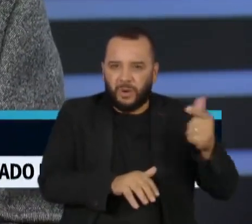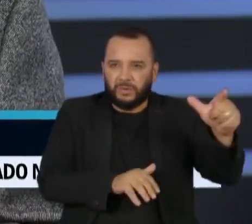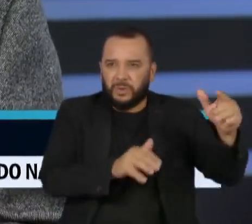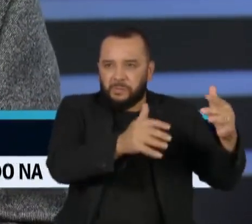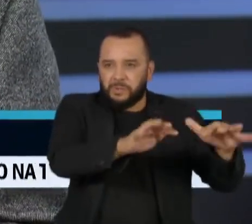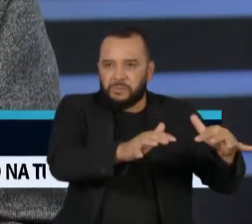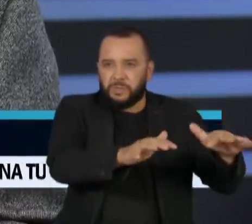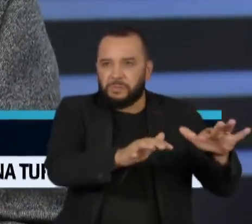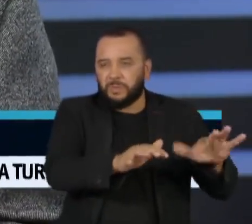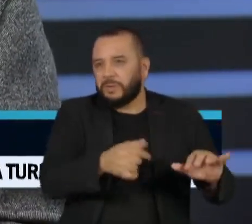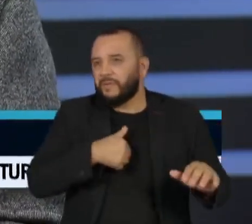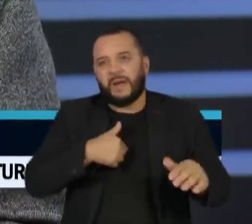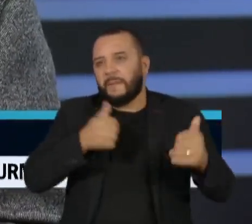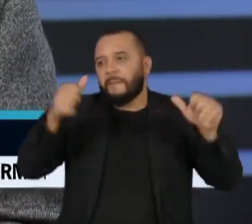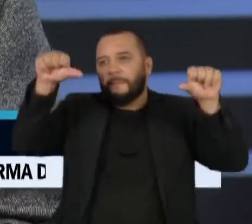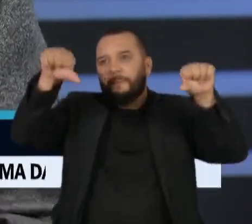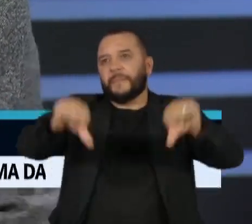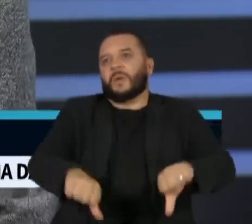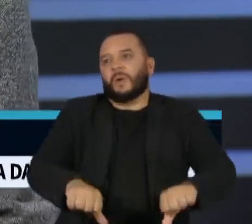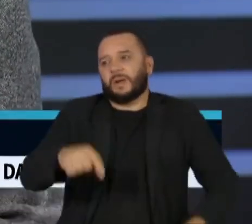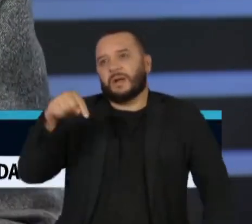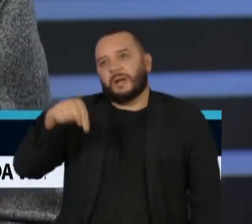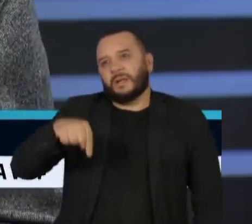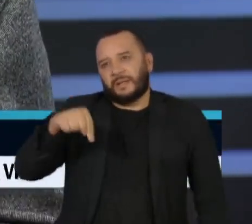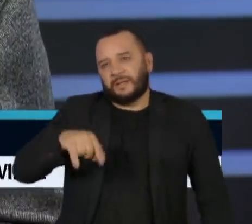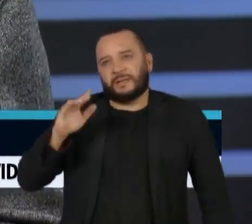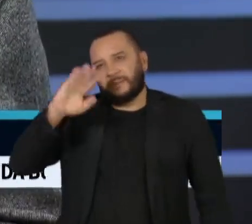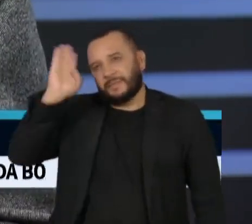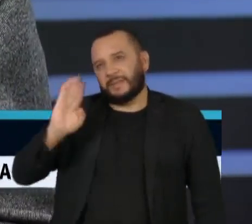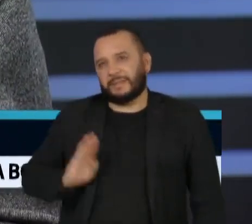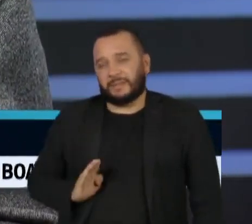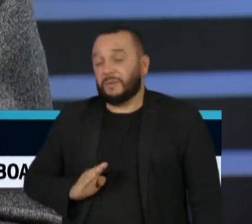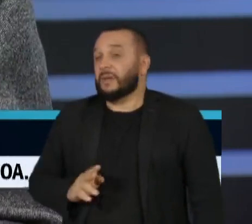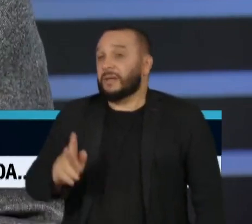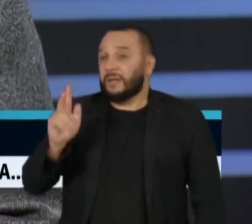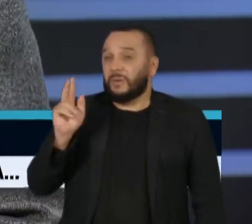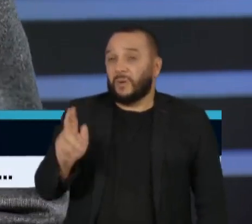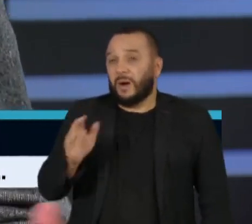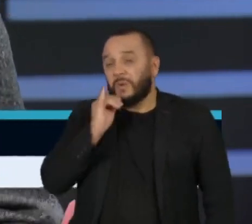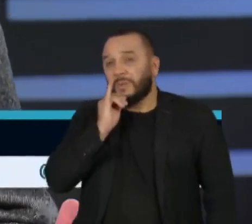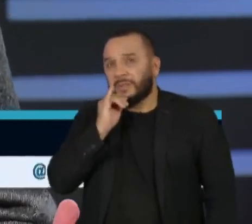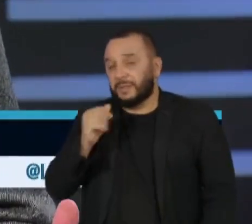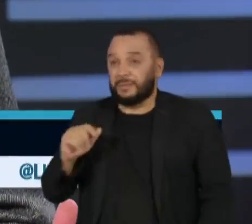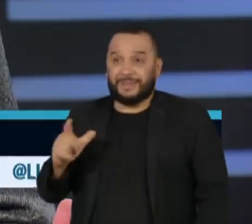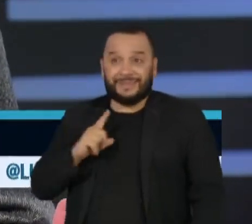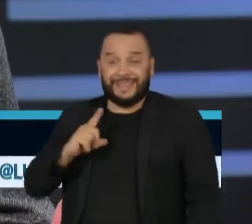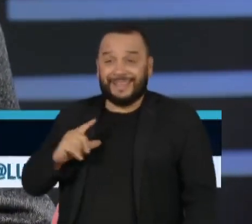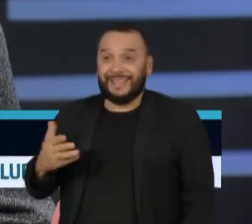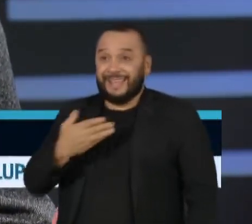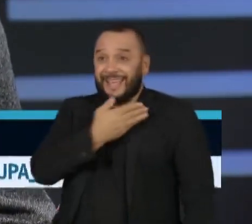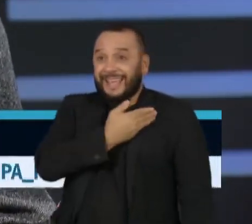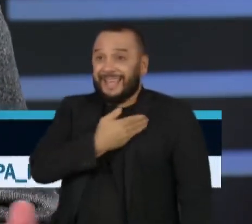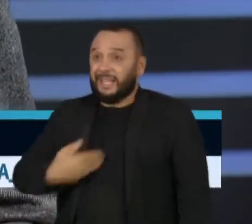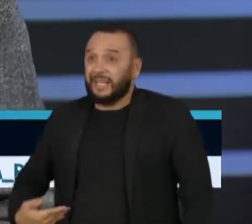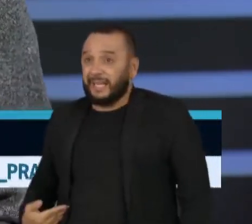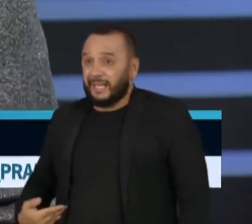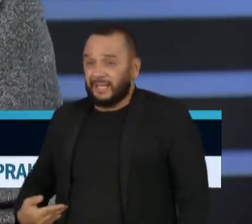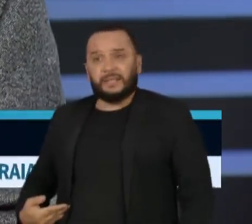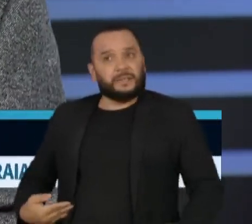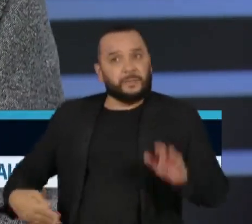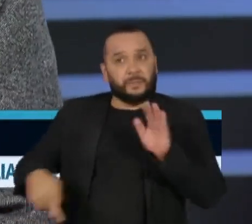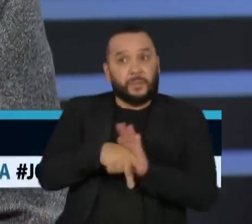piorou uma coisa que no Brasil é difícil que essa separação entre instituição de de governo né